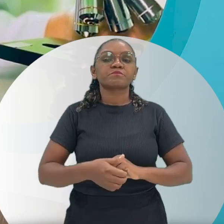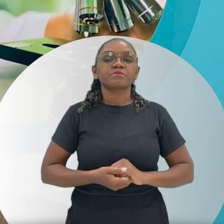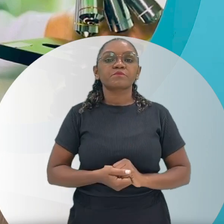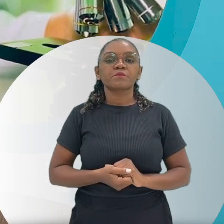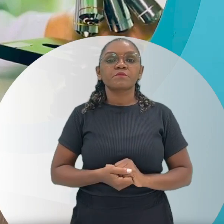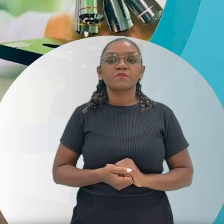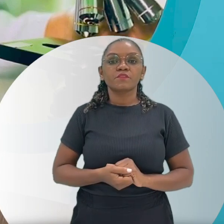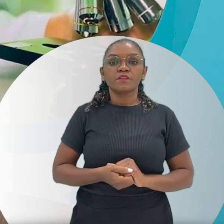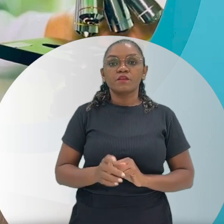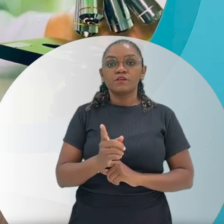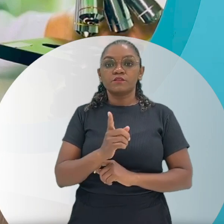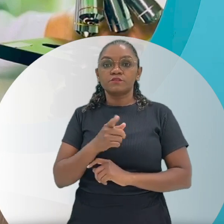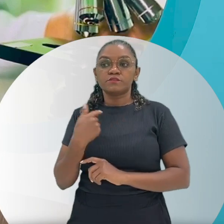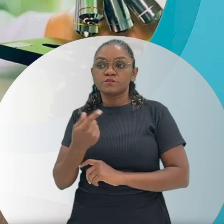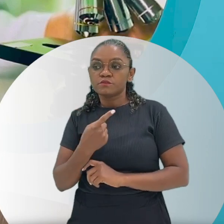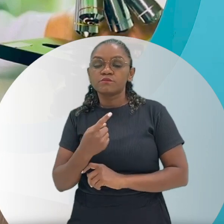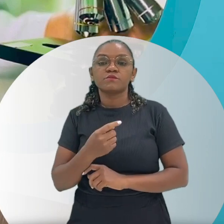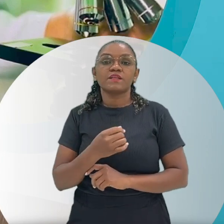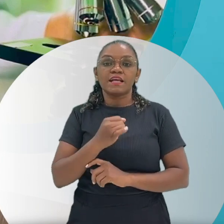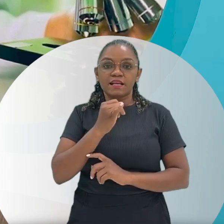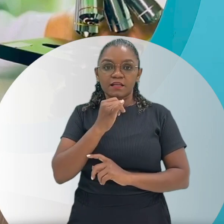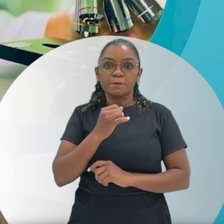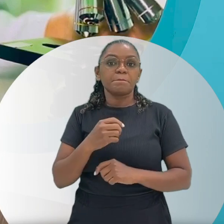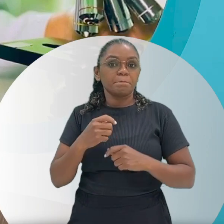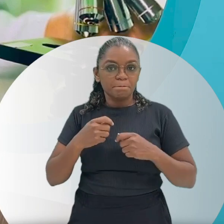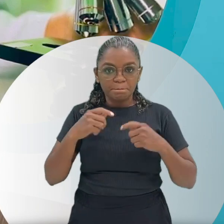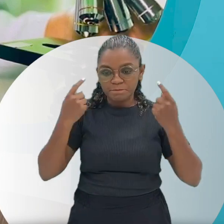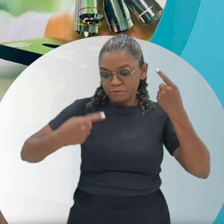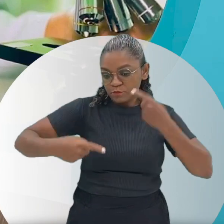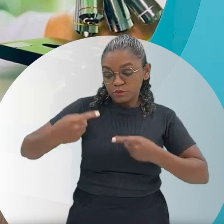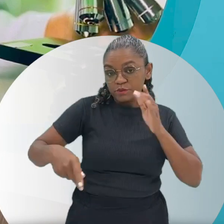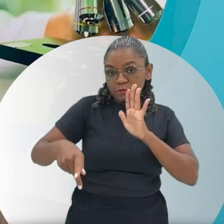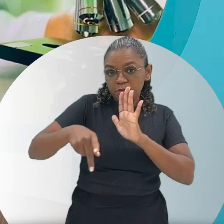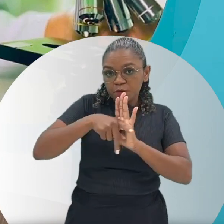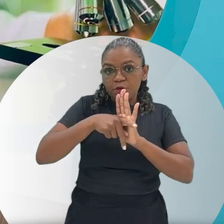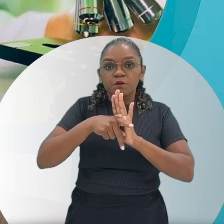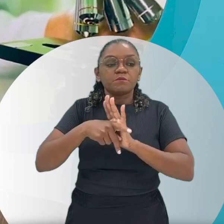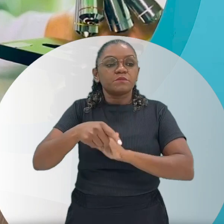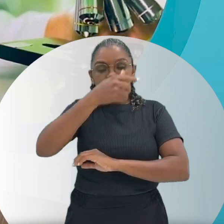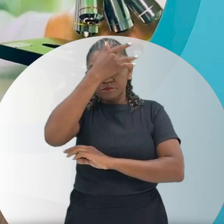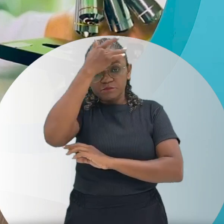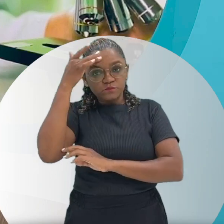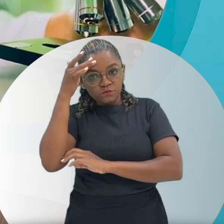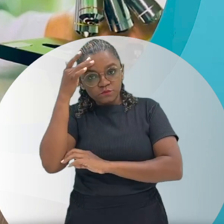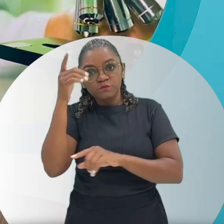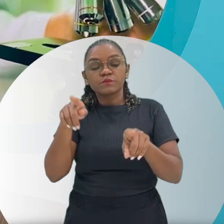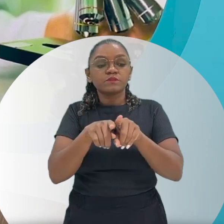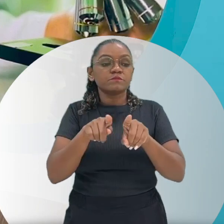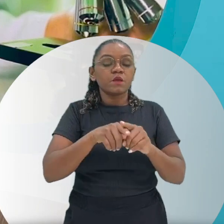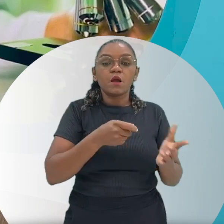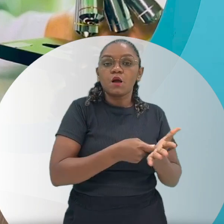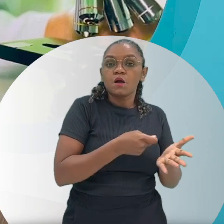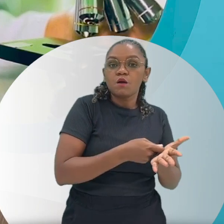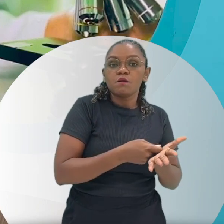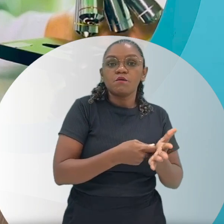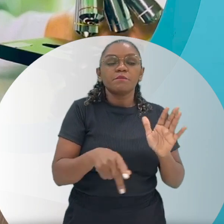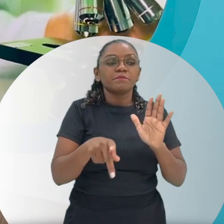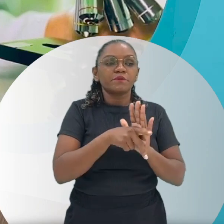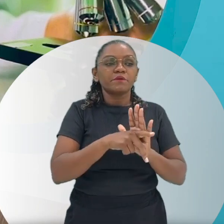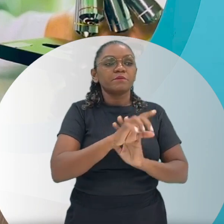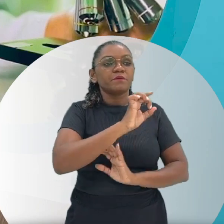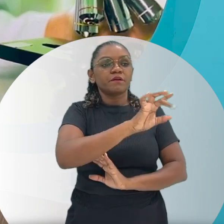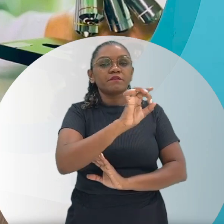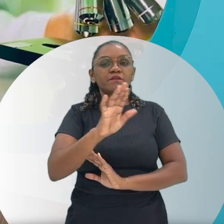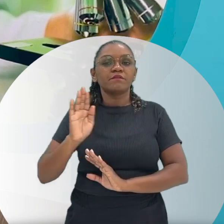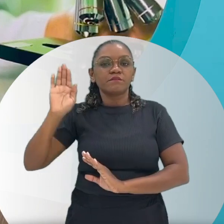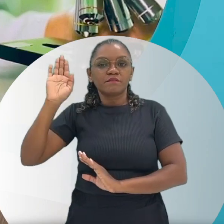que estejam cada vez mais a serviço do povo, né, e que sejam cobradas, inclusive, dos nossos políticos, né. Isso é muito importante, eu